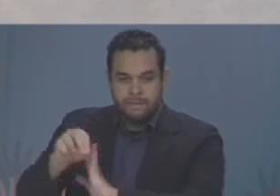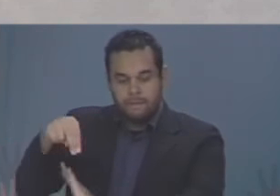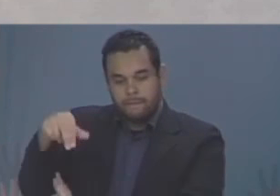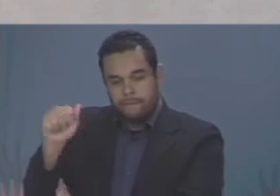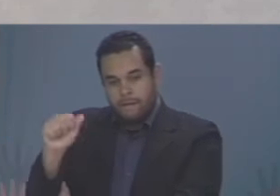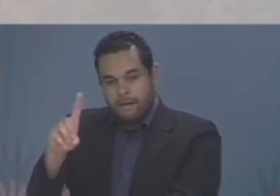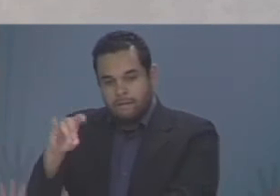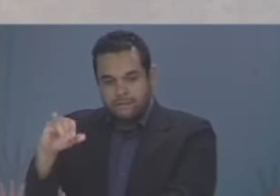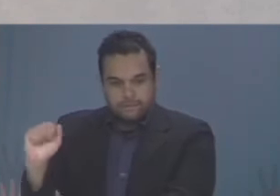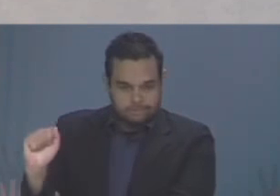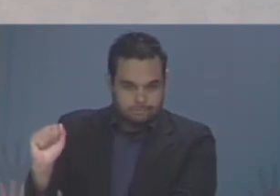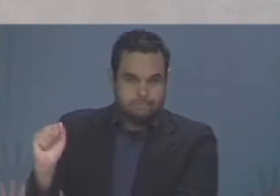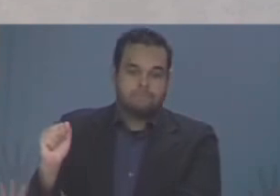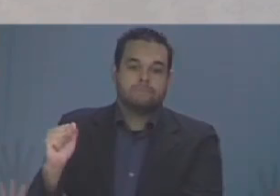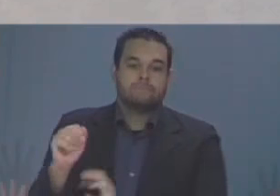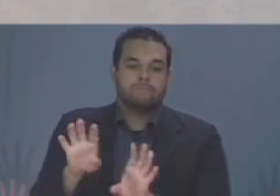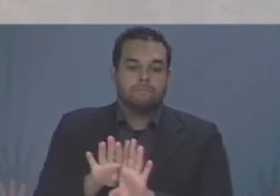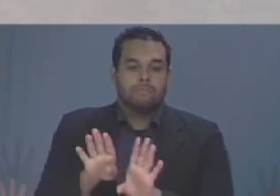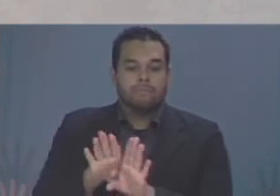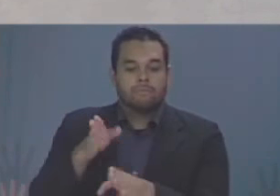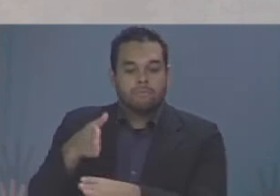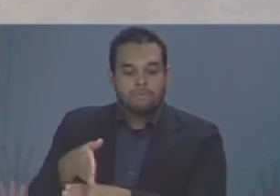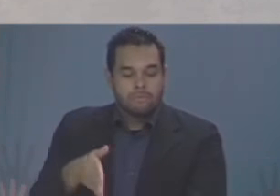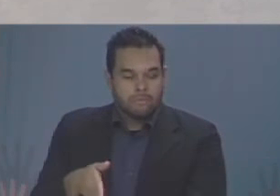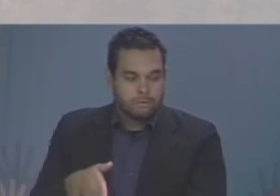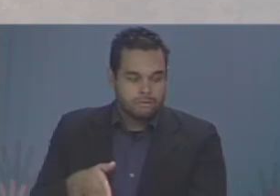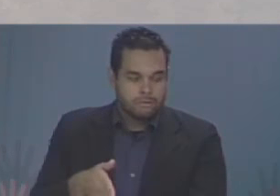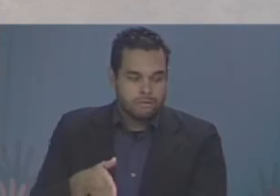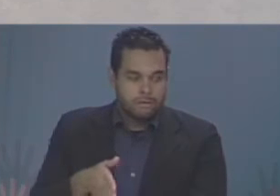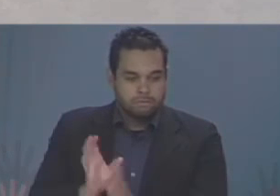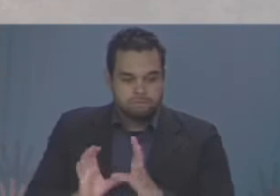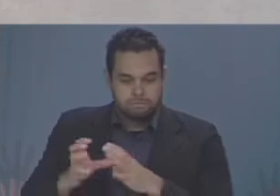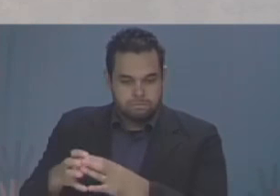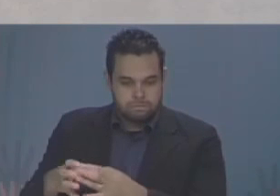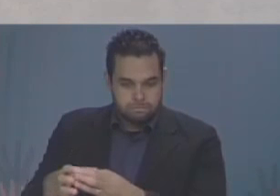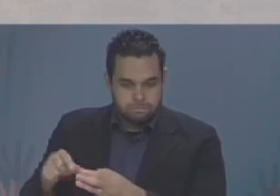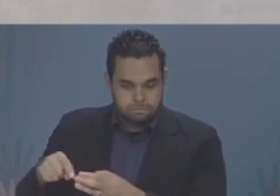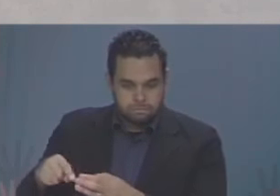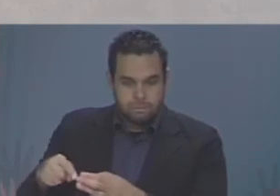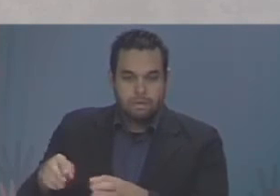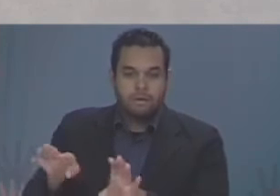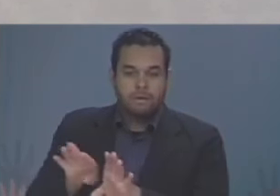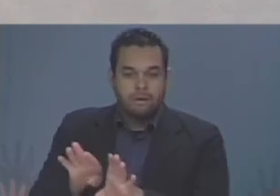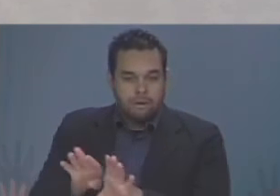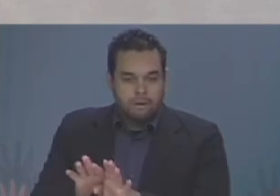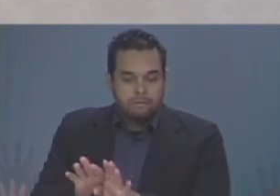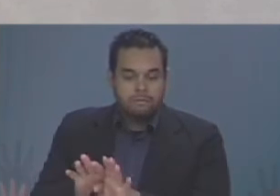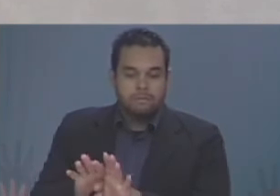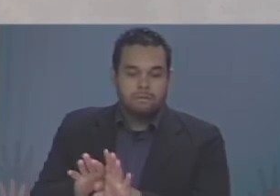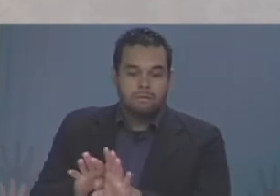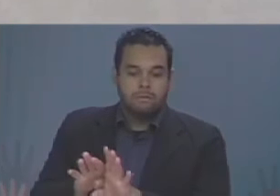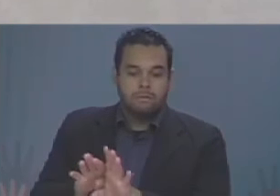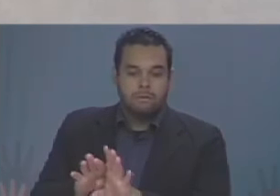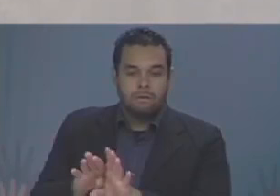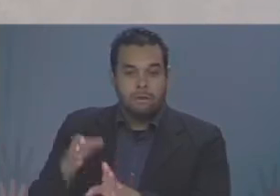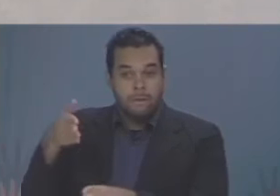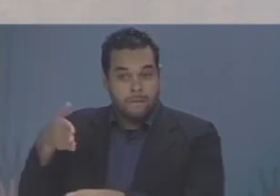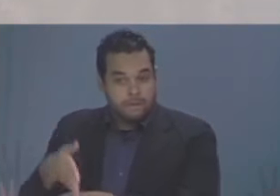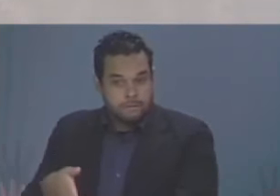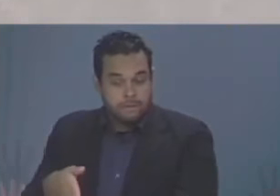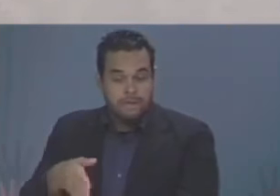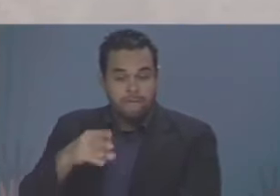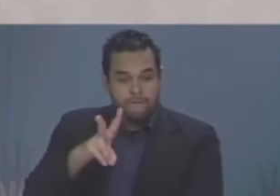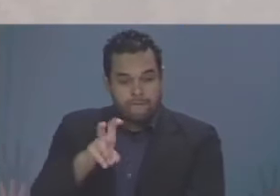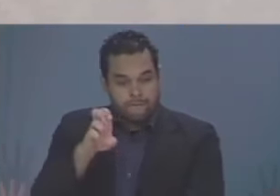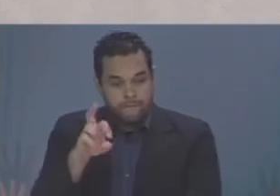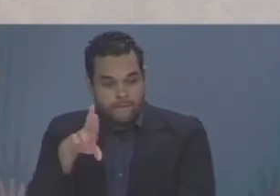demais psicólogos, que compõem essa comissão, que também tem como participantes a